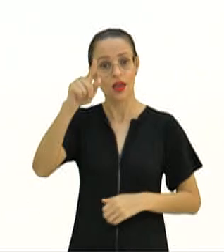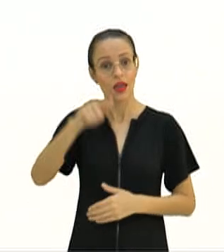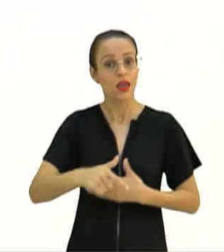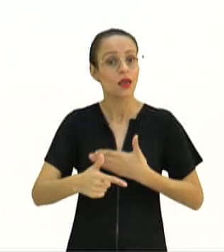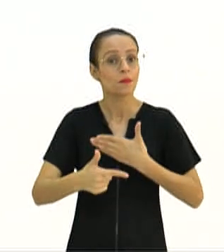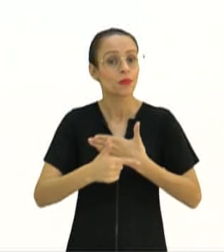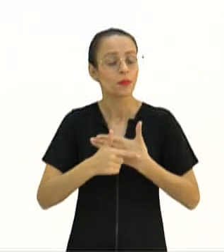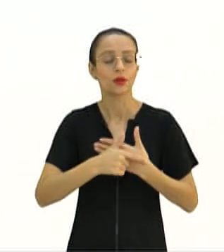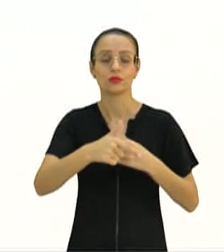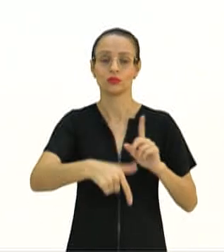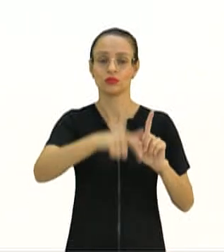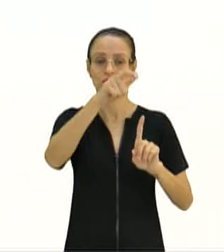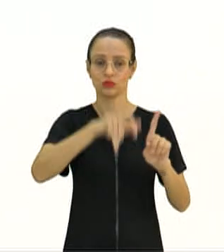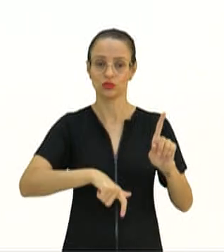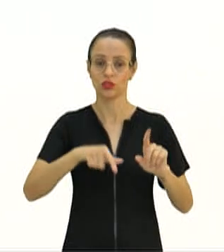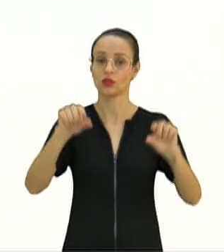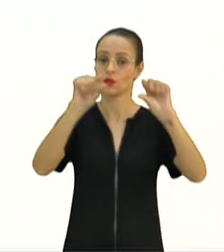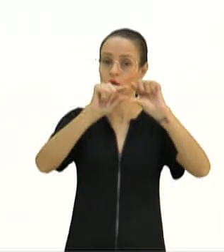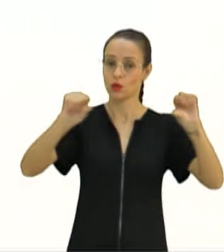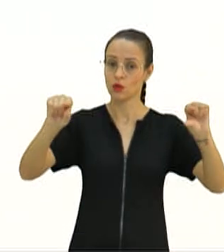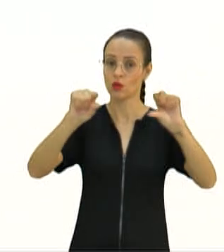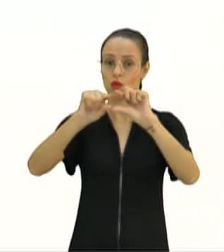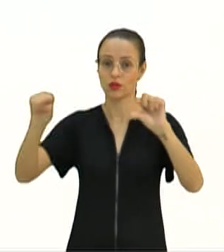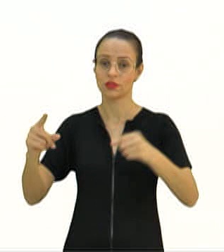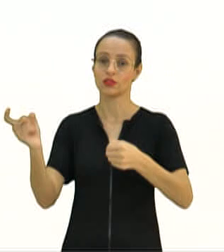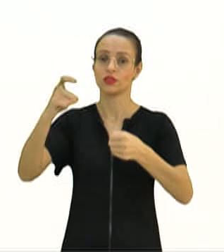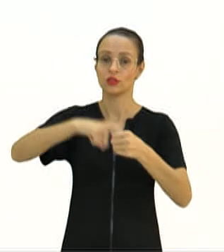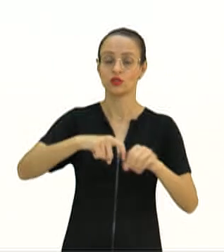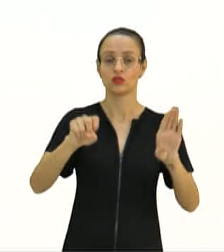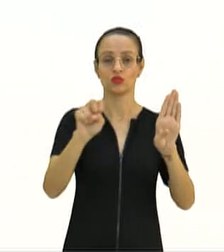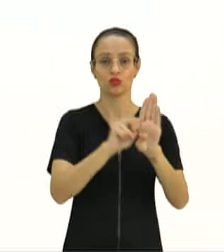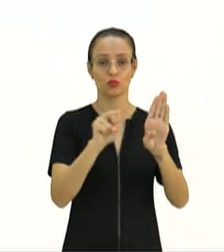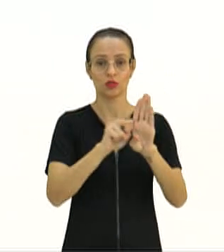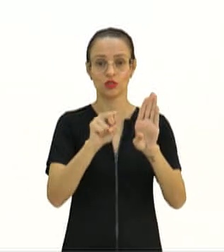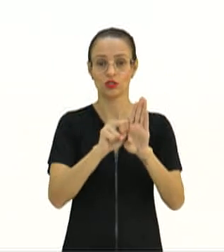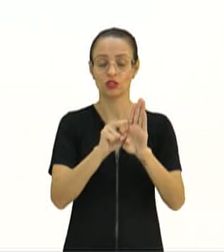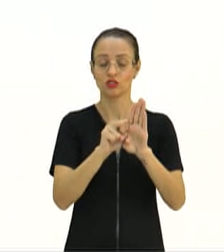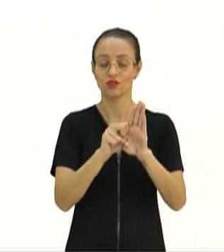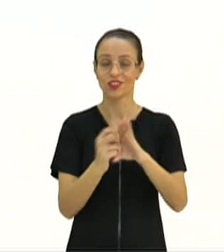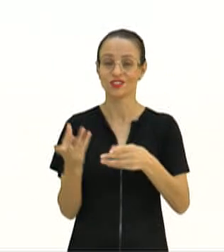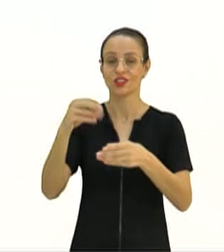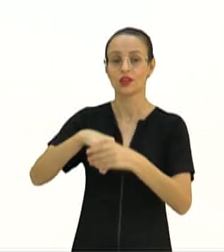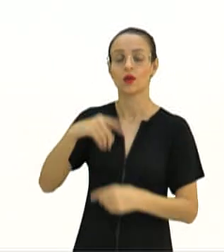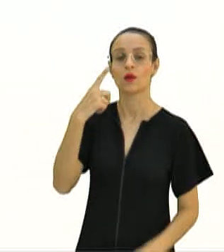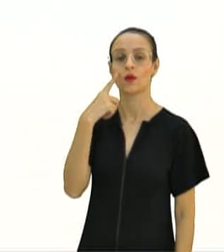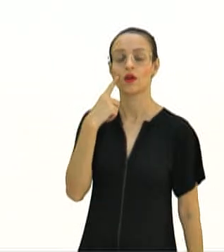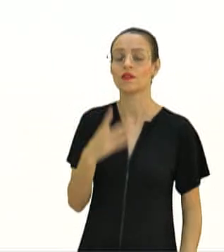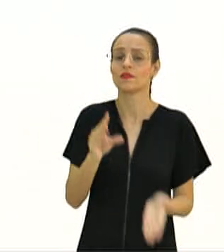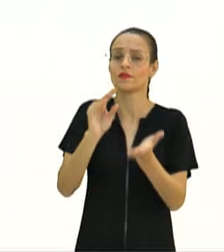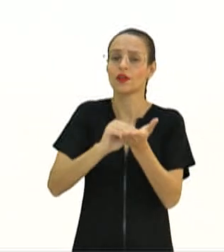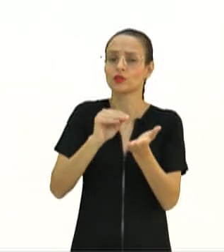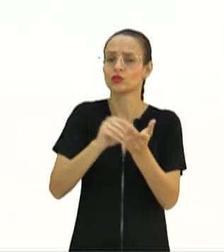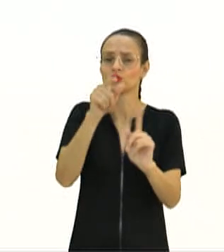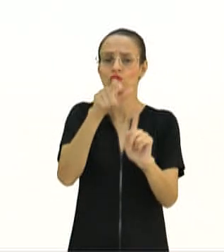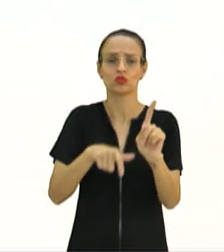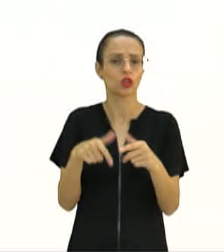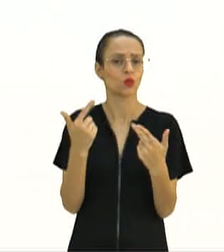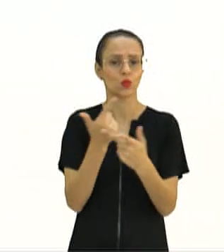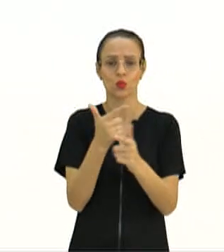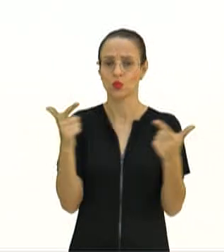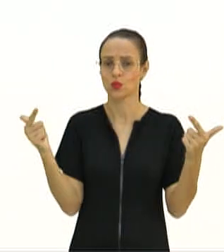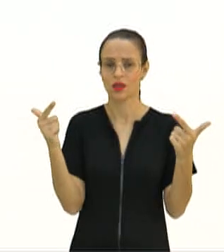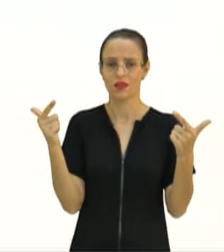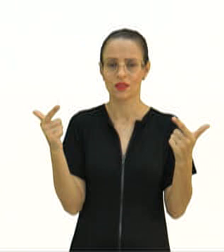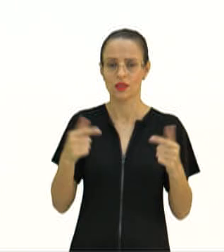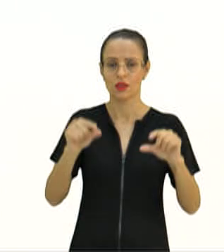de sujeito. É uma oração subordinada substantiva subjetiva. Repare, faltou o sujeito aqui na oração